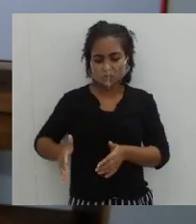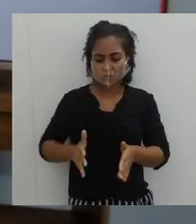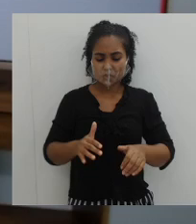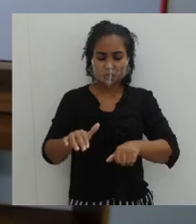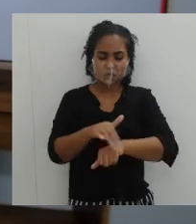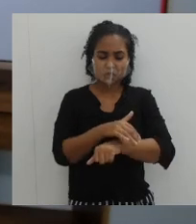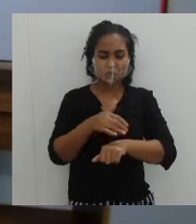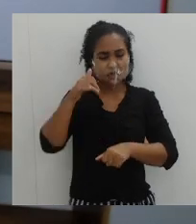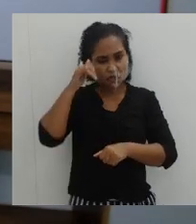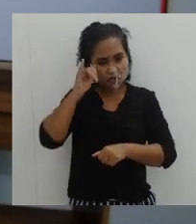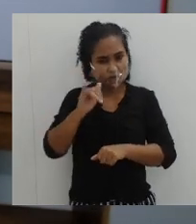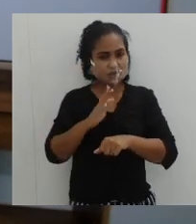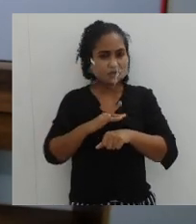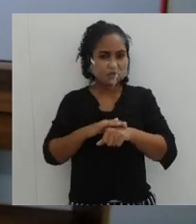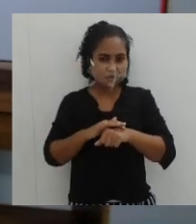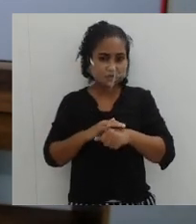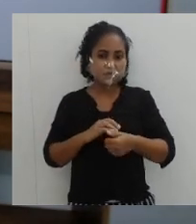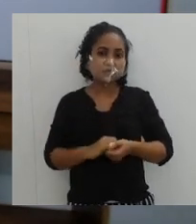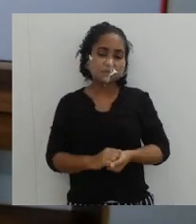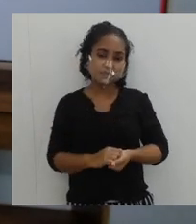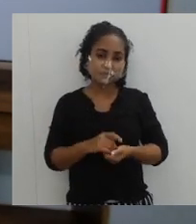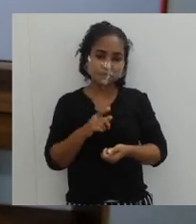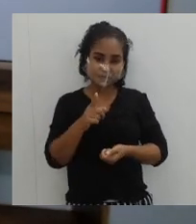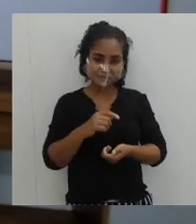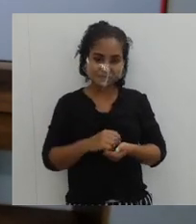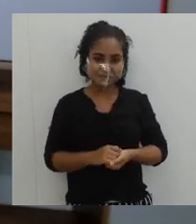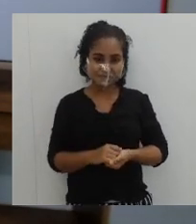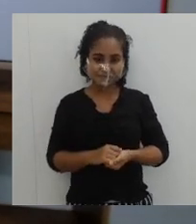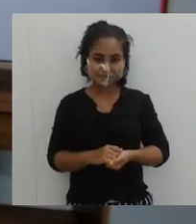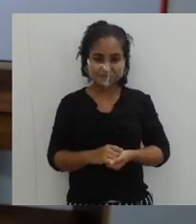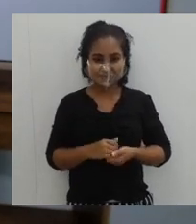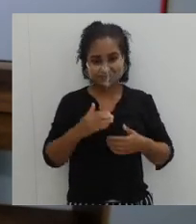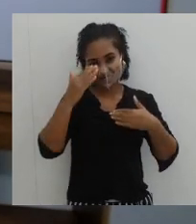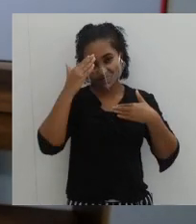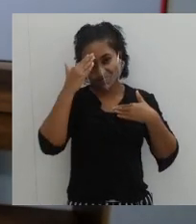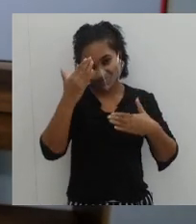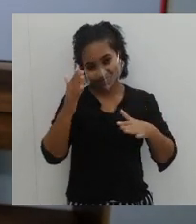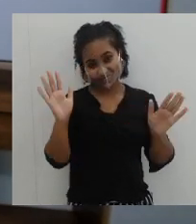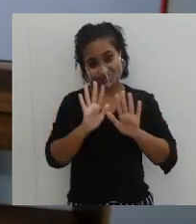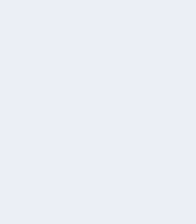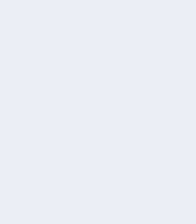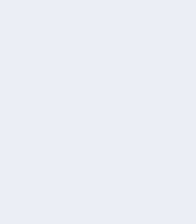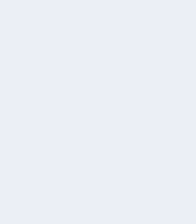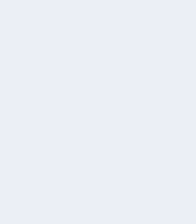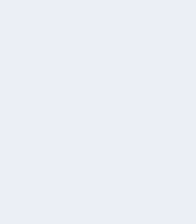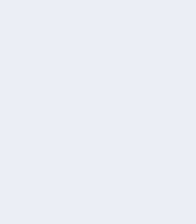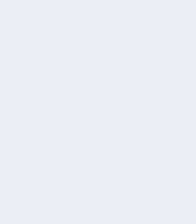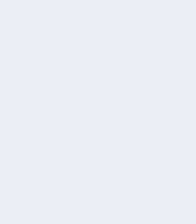tudo isso vai evitar a parasitose para você, tá certo? Obrigada, até a próxima!